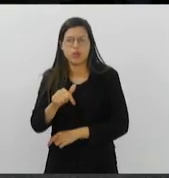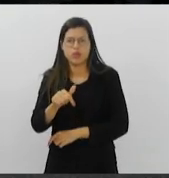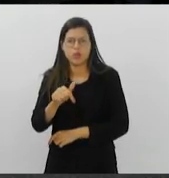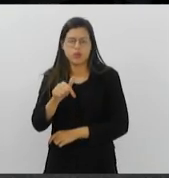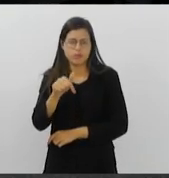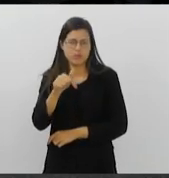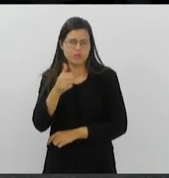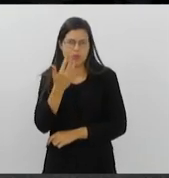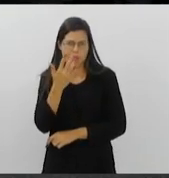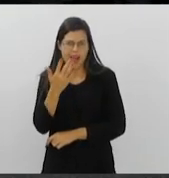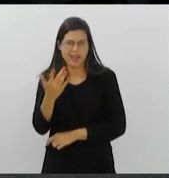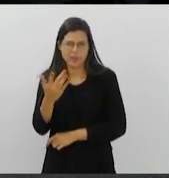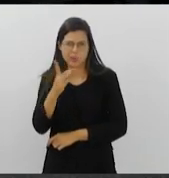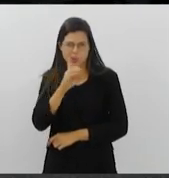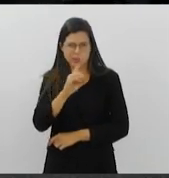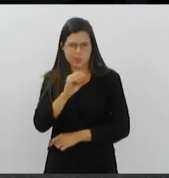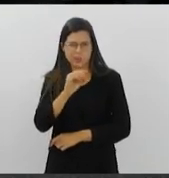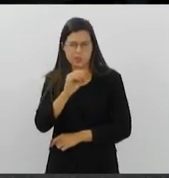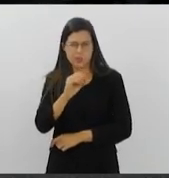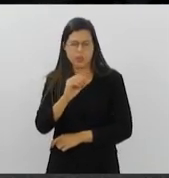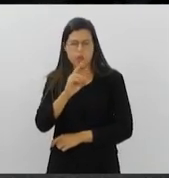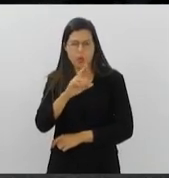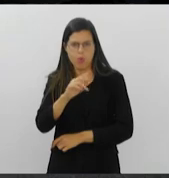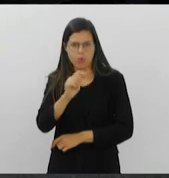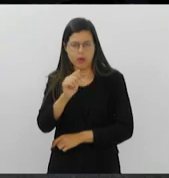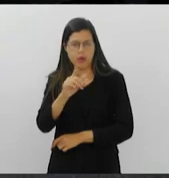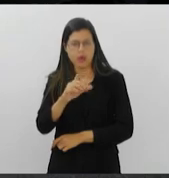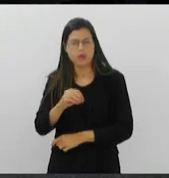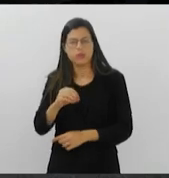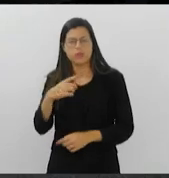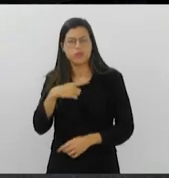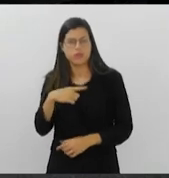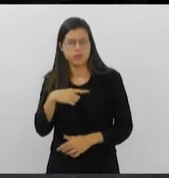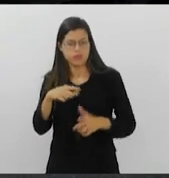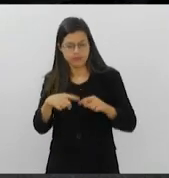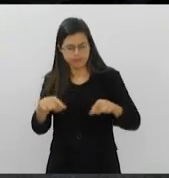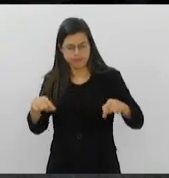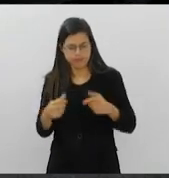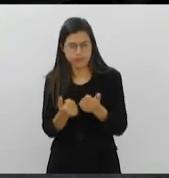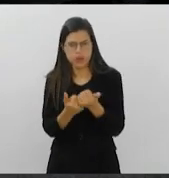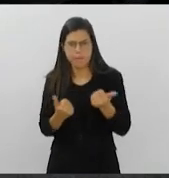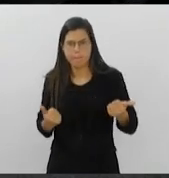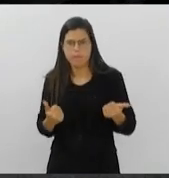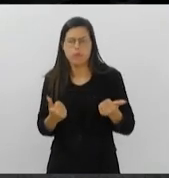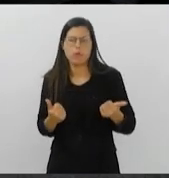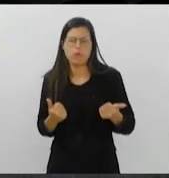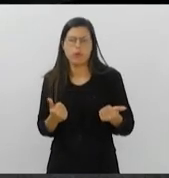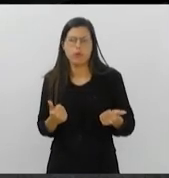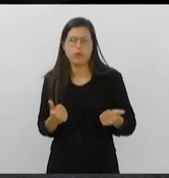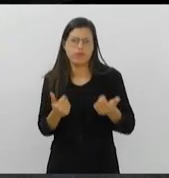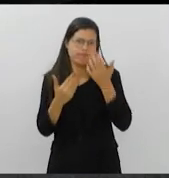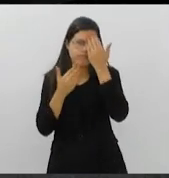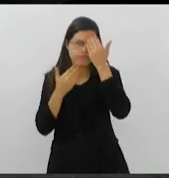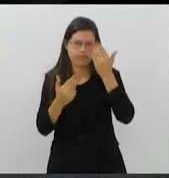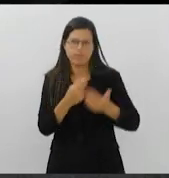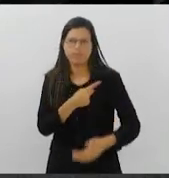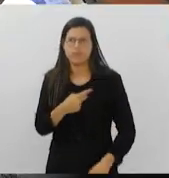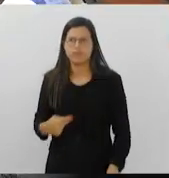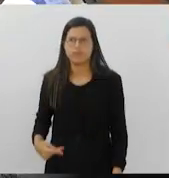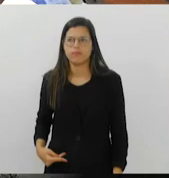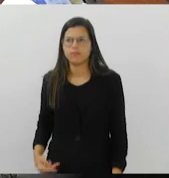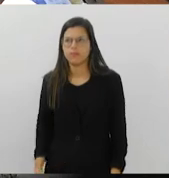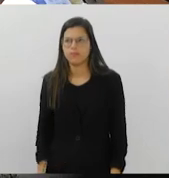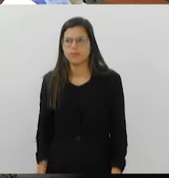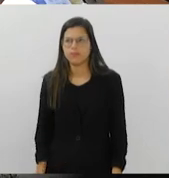do Estado do Rio de Janeiro, uma sala de apoio à amamentação materna. Muito obrigada, senhor presidente.